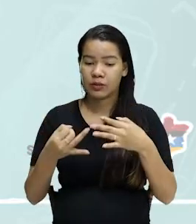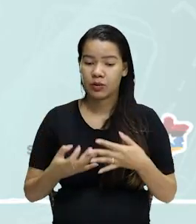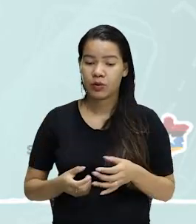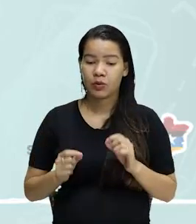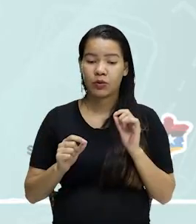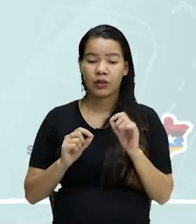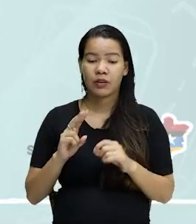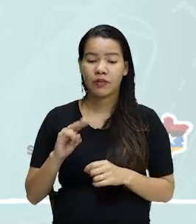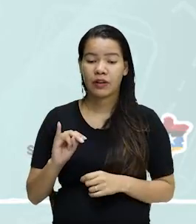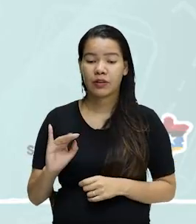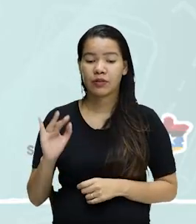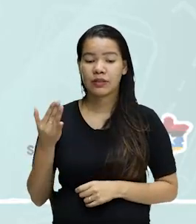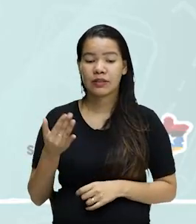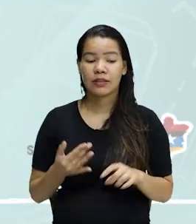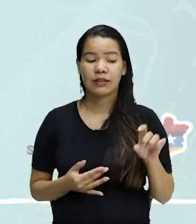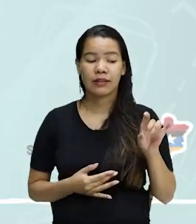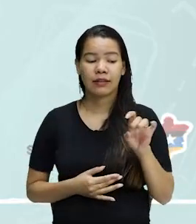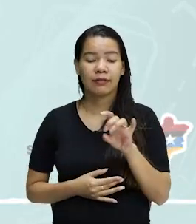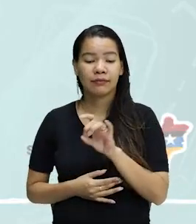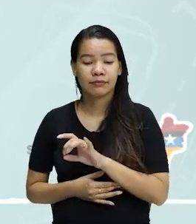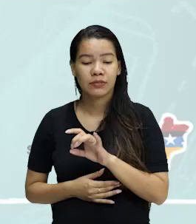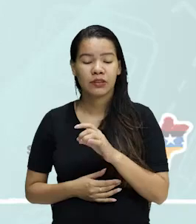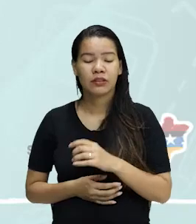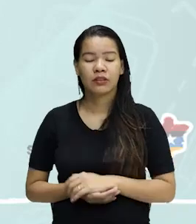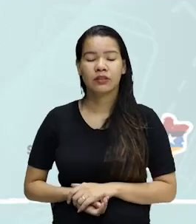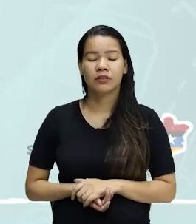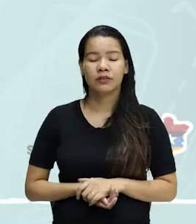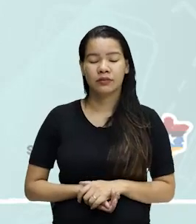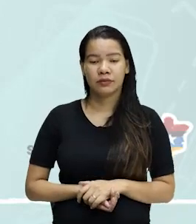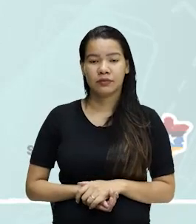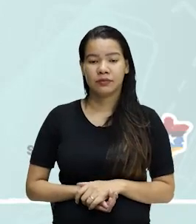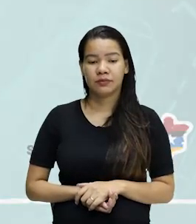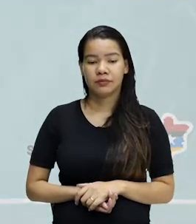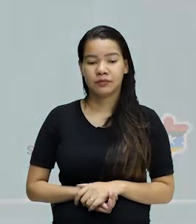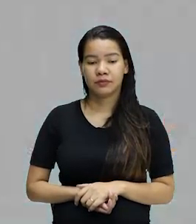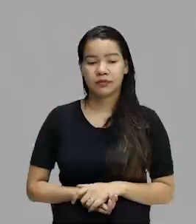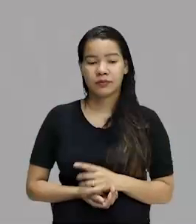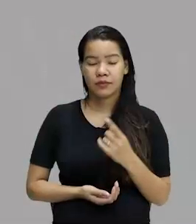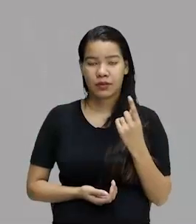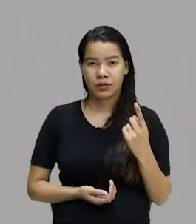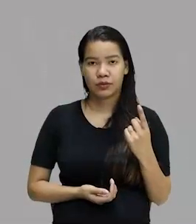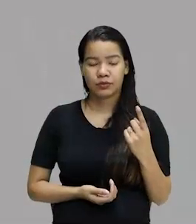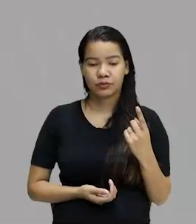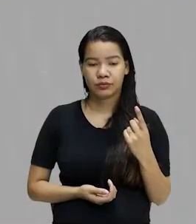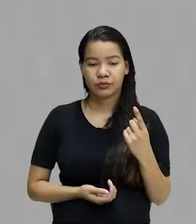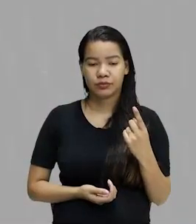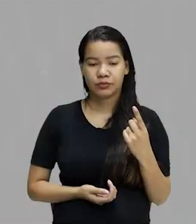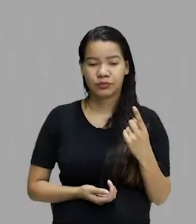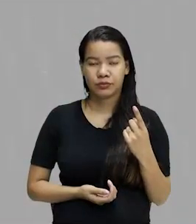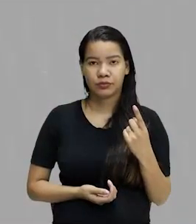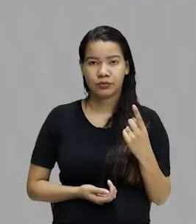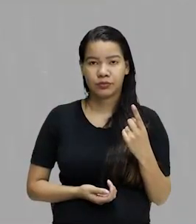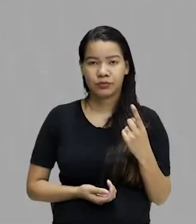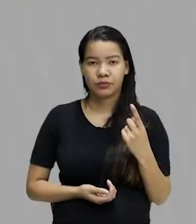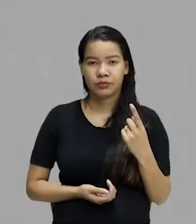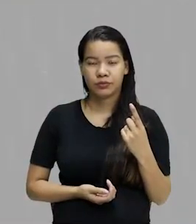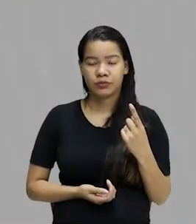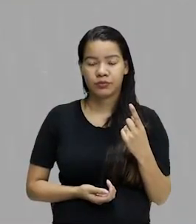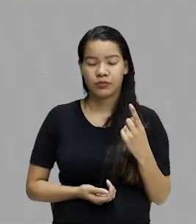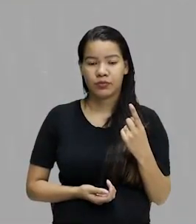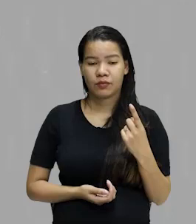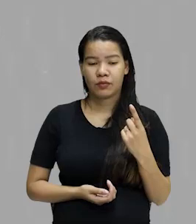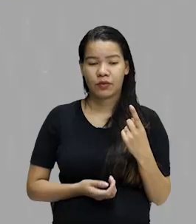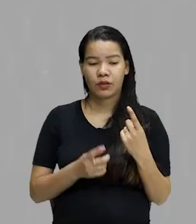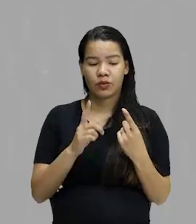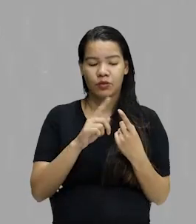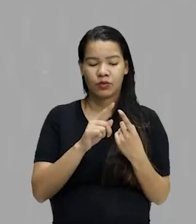acontecer em cada uma das etapas, beleza? Bom, na etapa 1, o cloreto de bário, certo? Vai